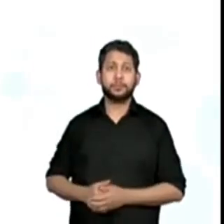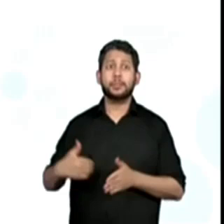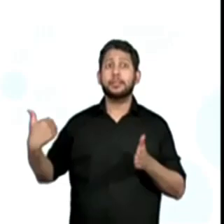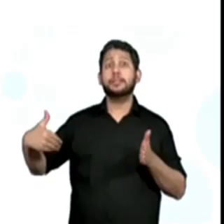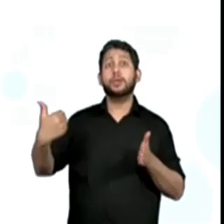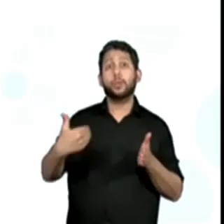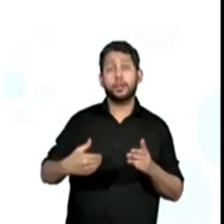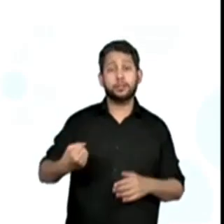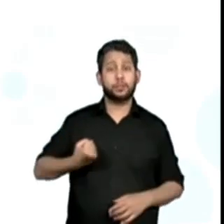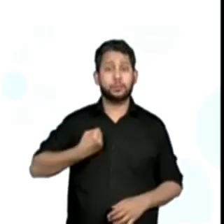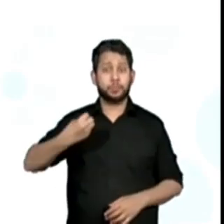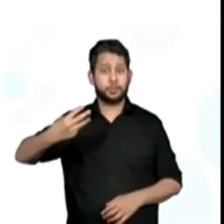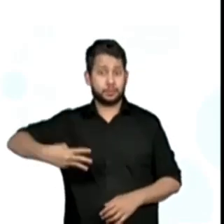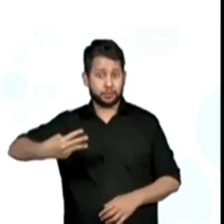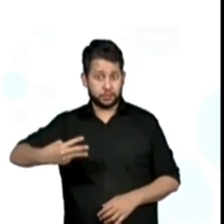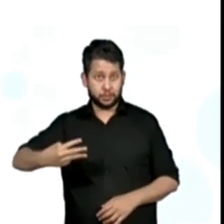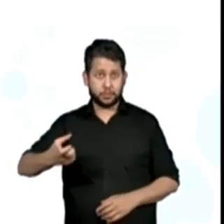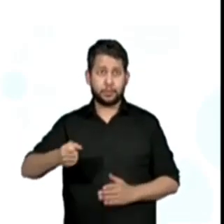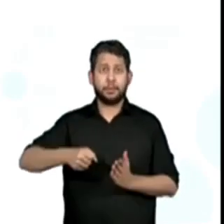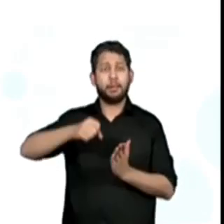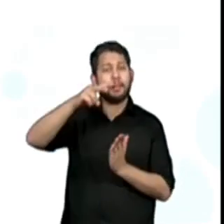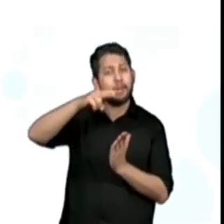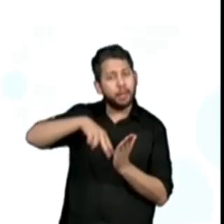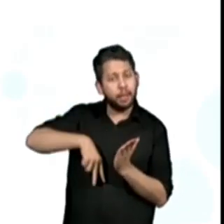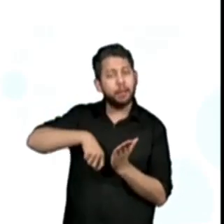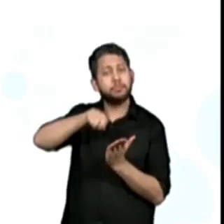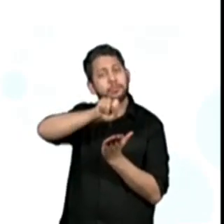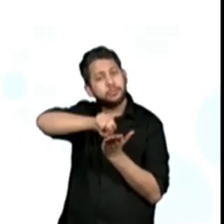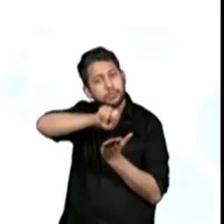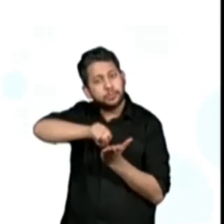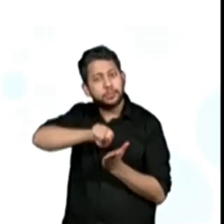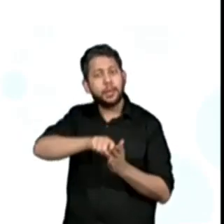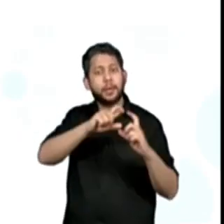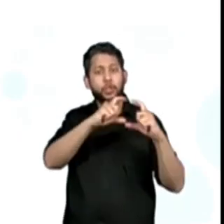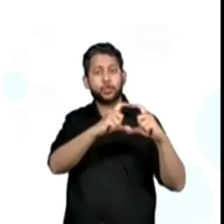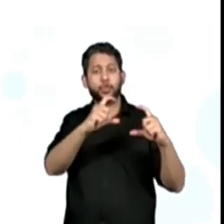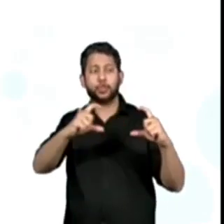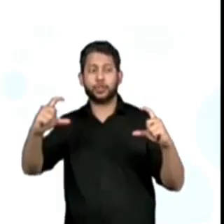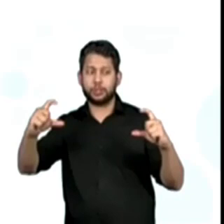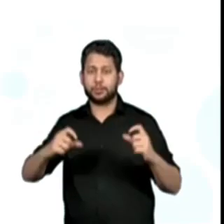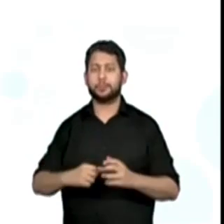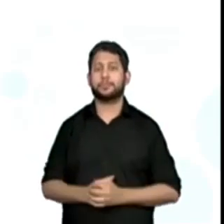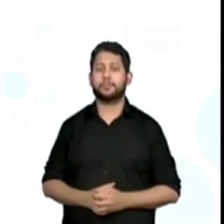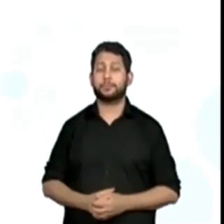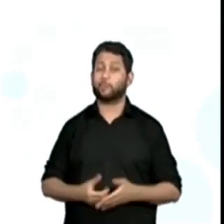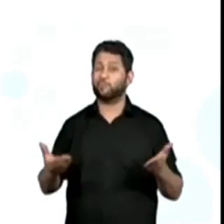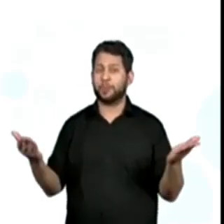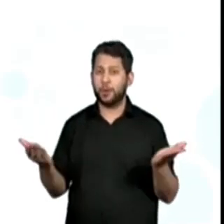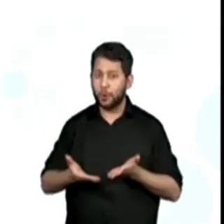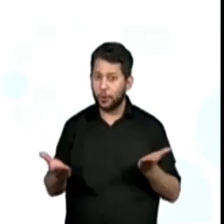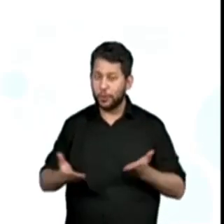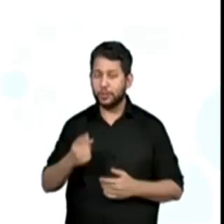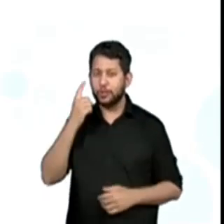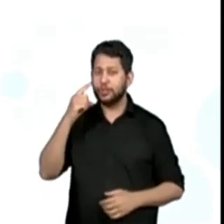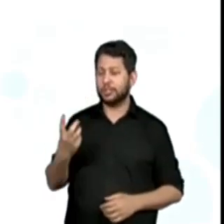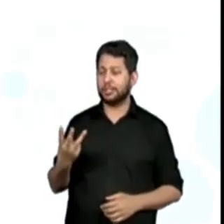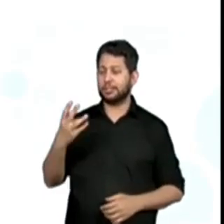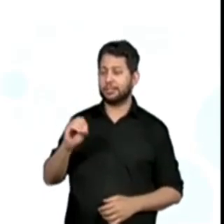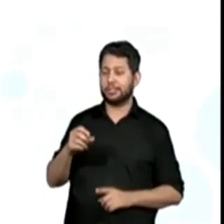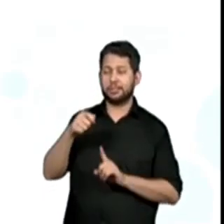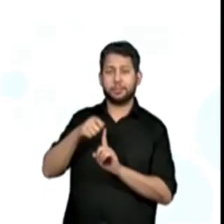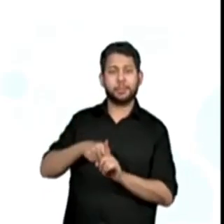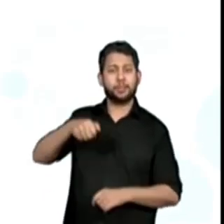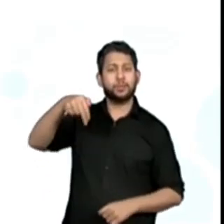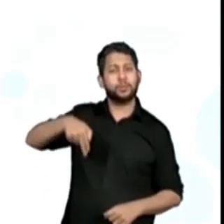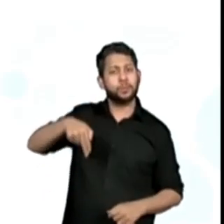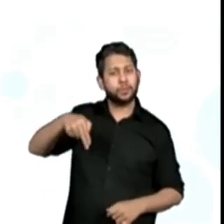Sequência didática 3. Ler e produzir tirinhas. Hoje é 30 de novembro